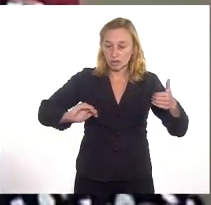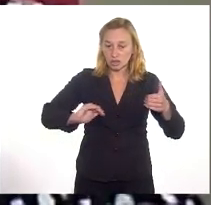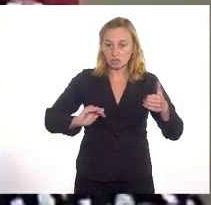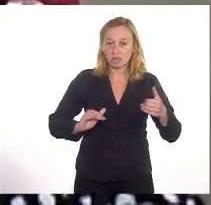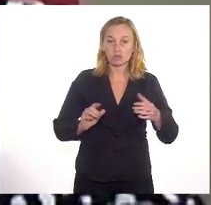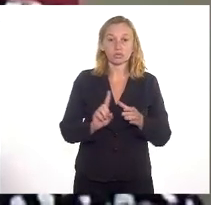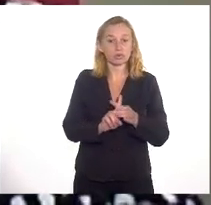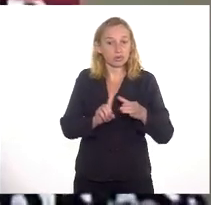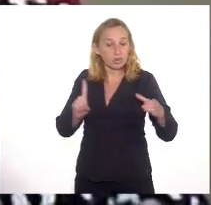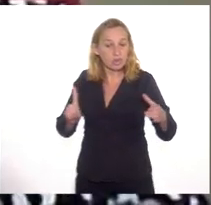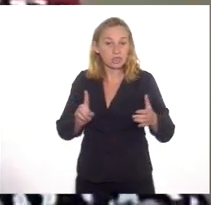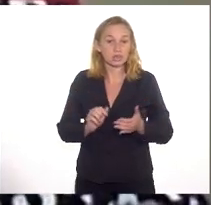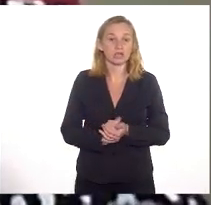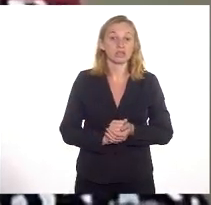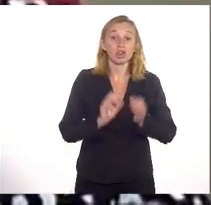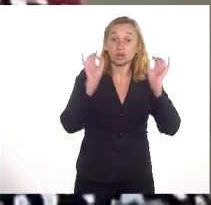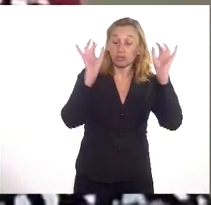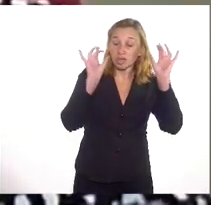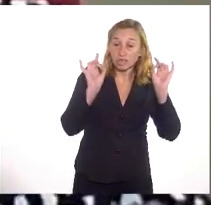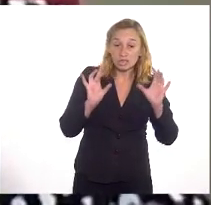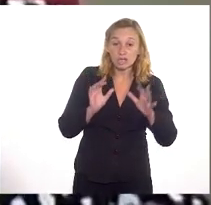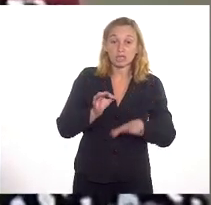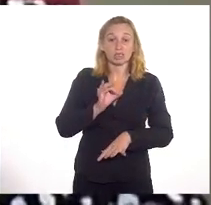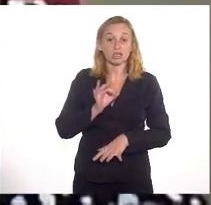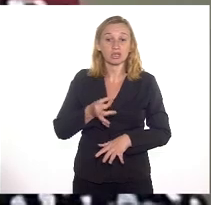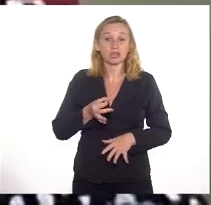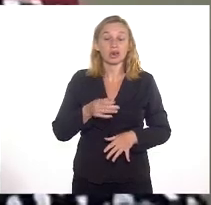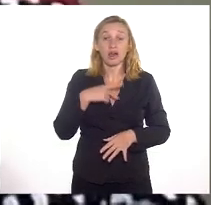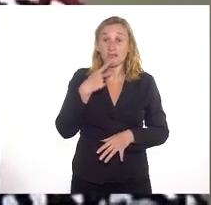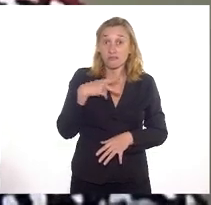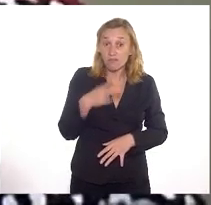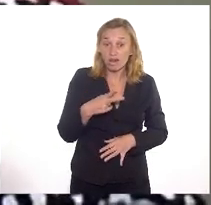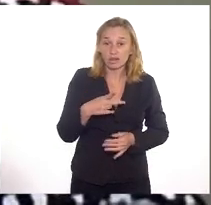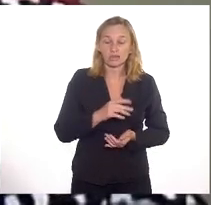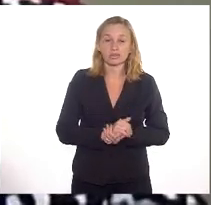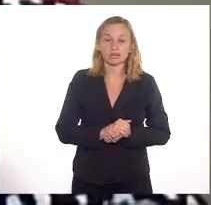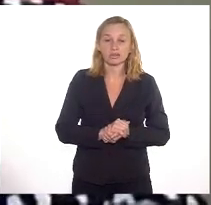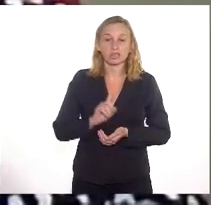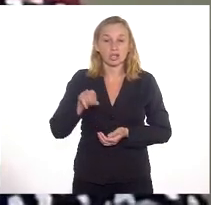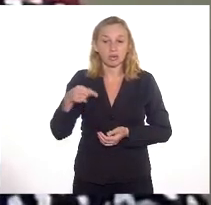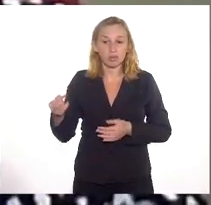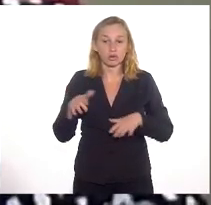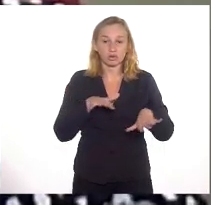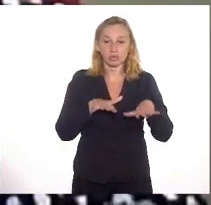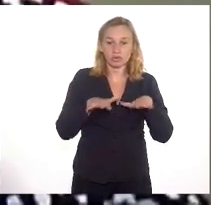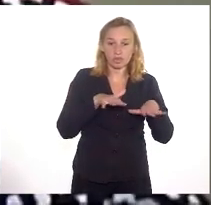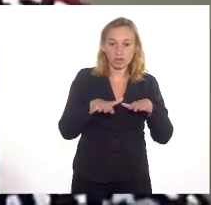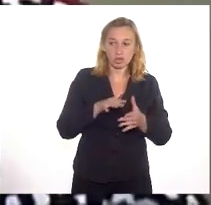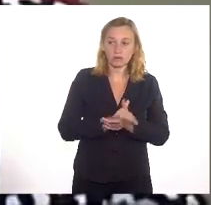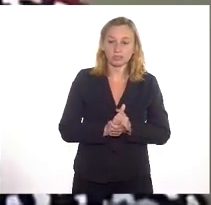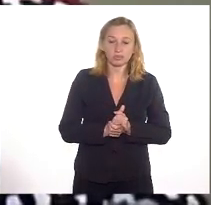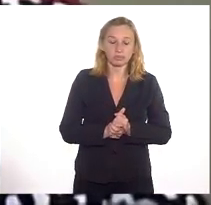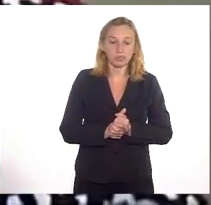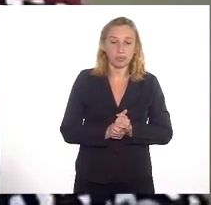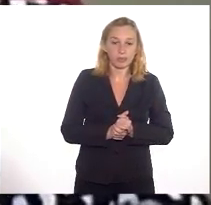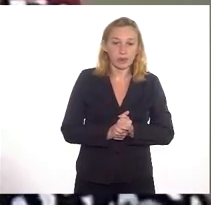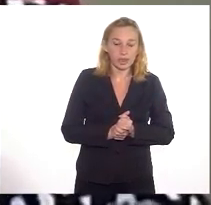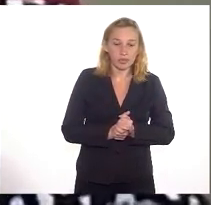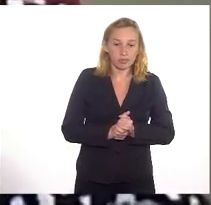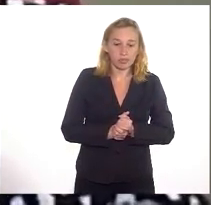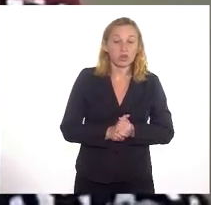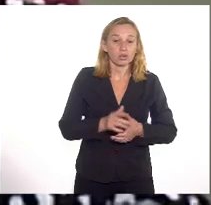social, e os especialistas fazem essa fala após uma manifestação